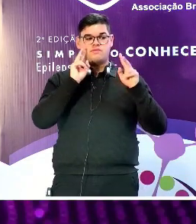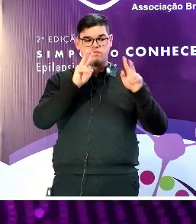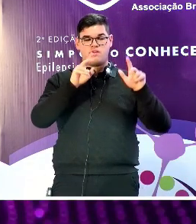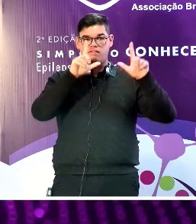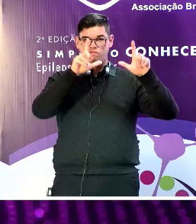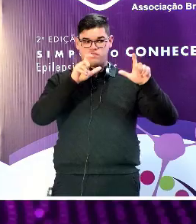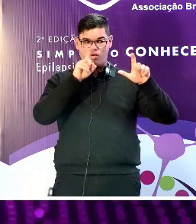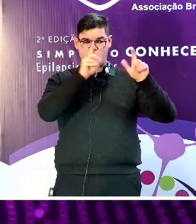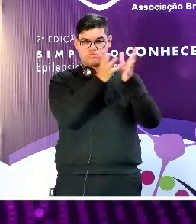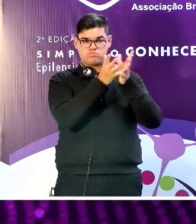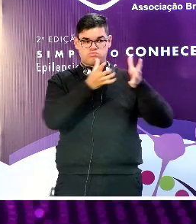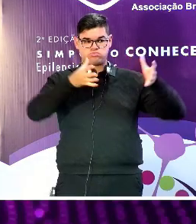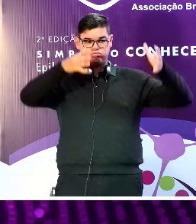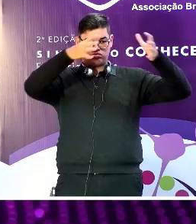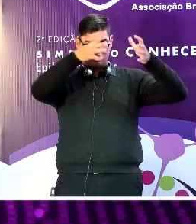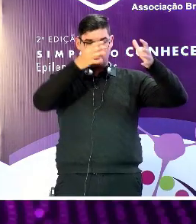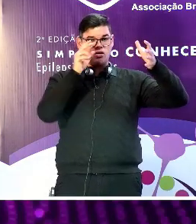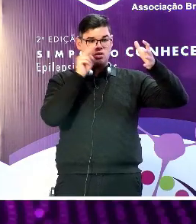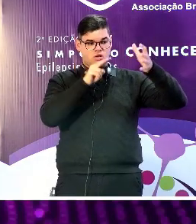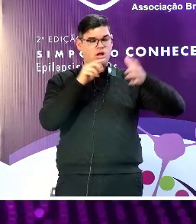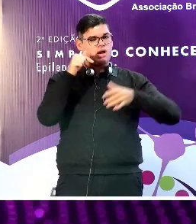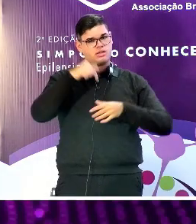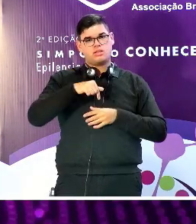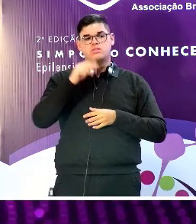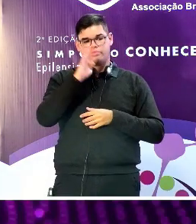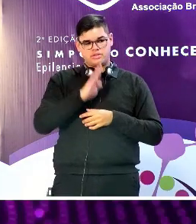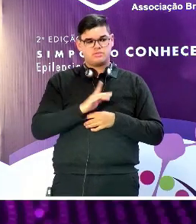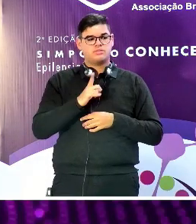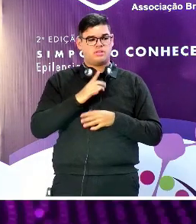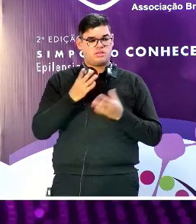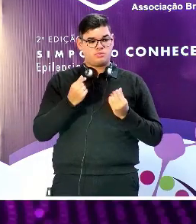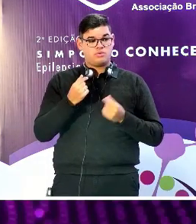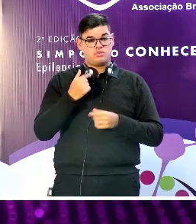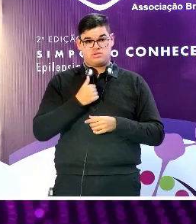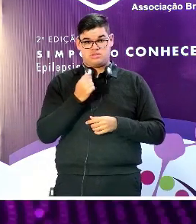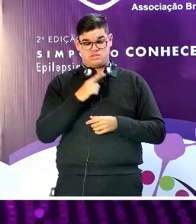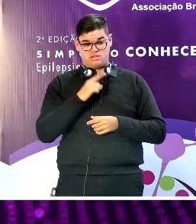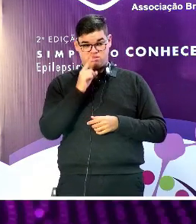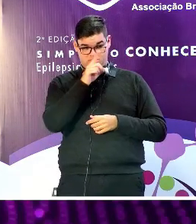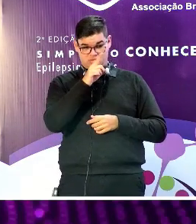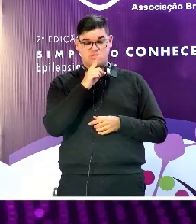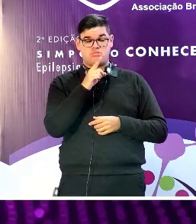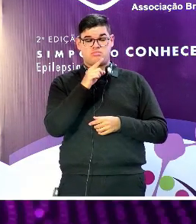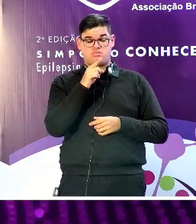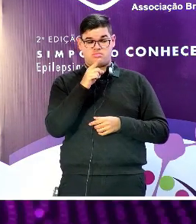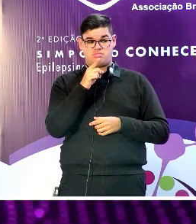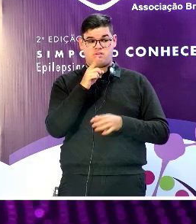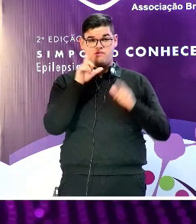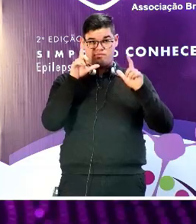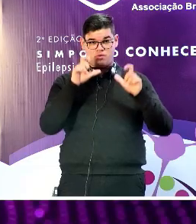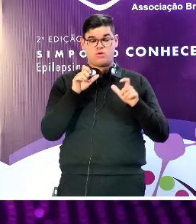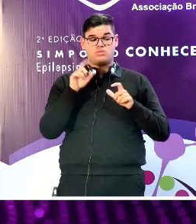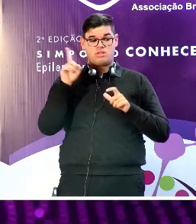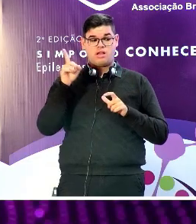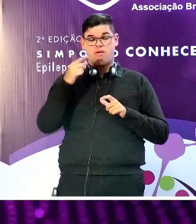comuns no Brasil, né? A gente coleta no estacionamento da universidade, na porta do laboratório, não é difícil. Tá? Só precisa de